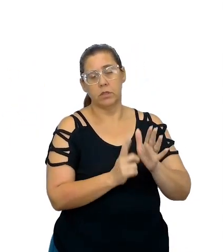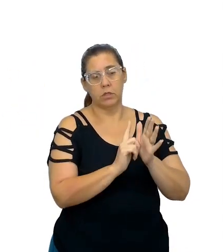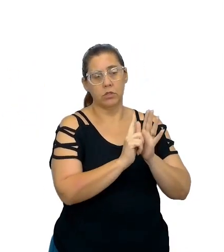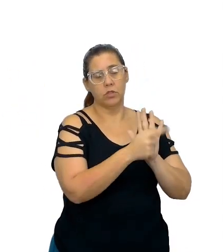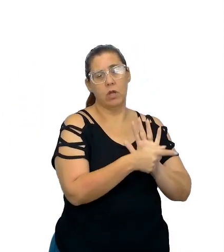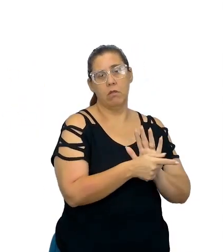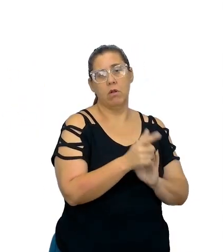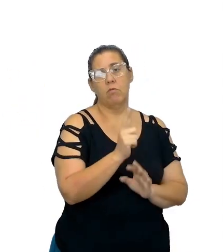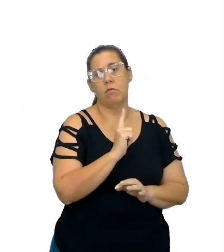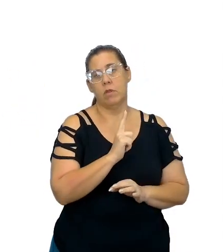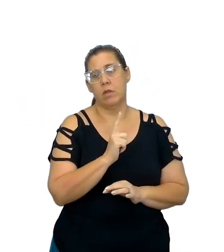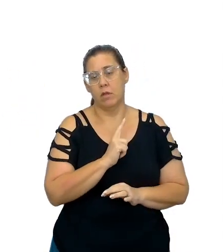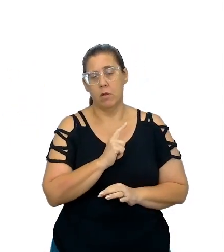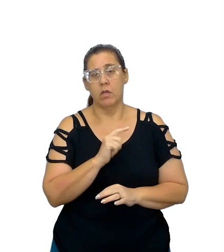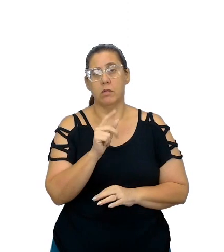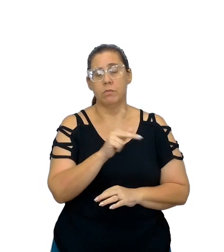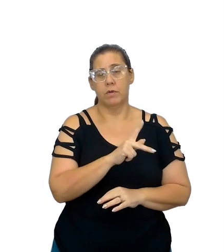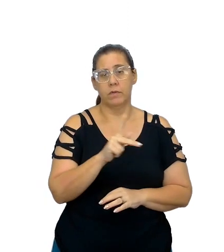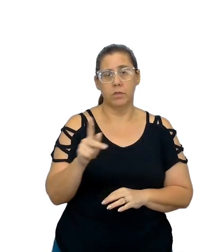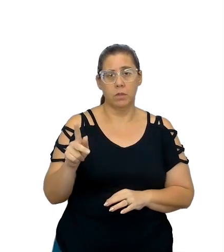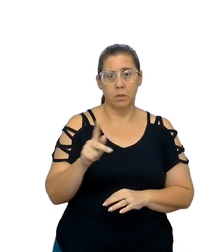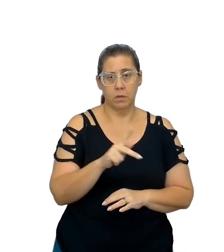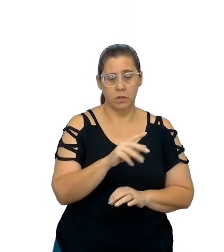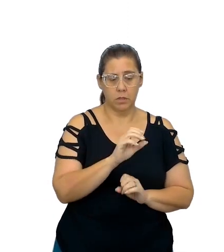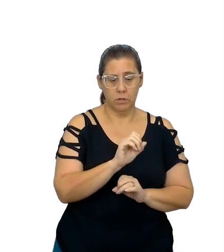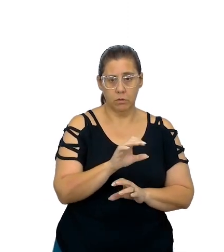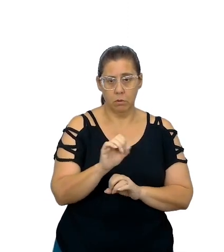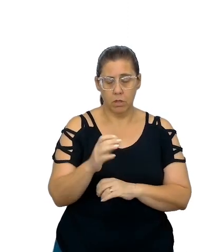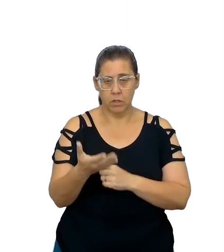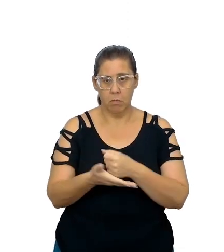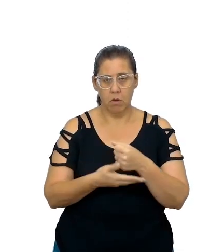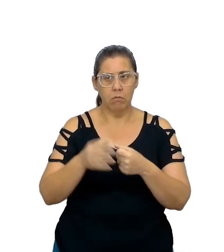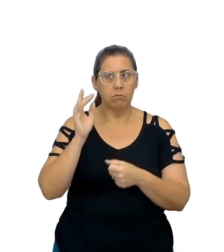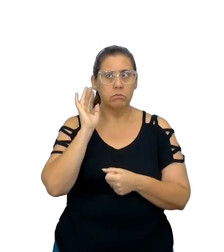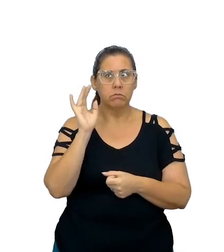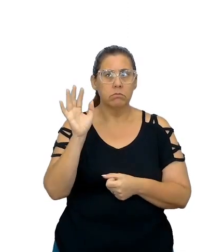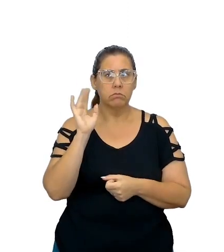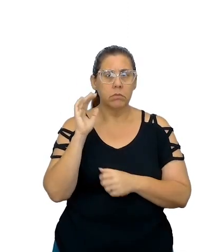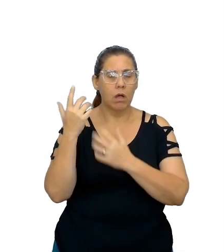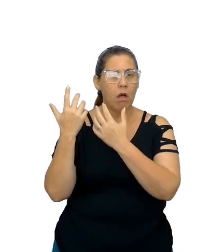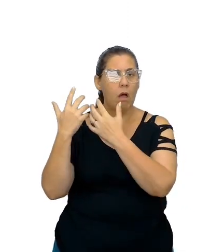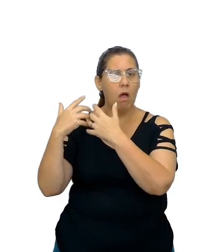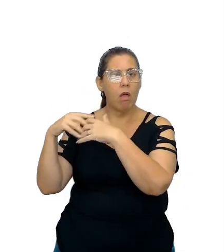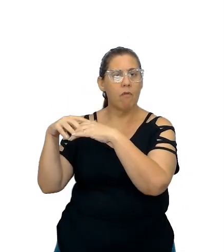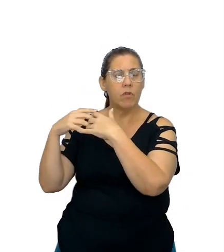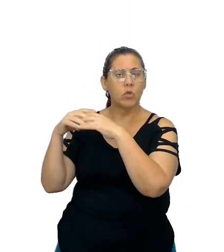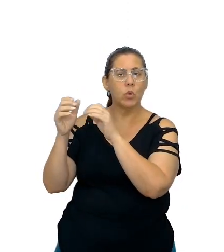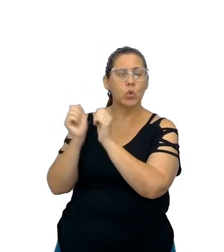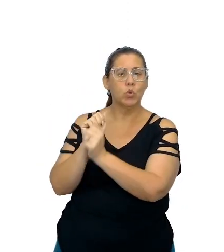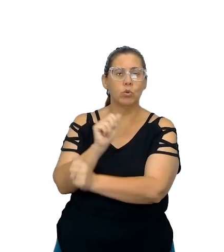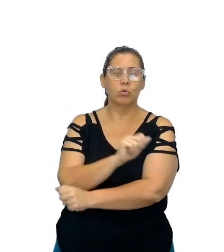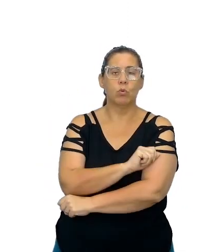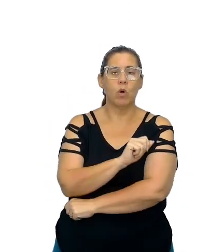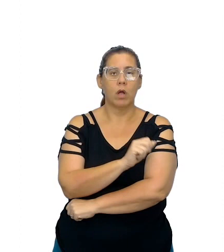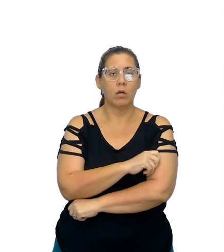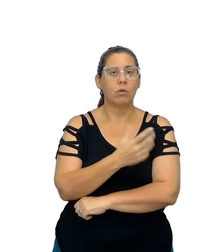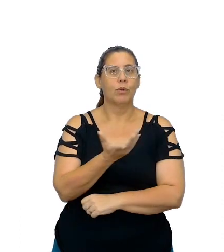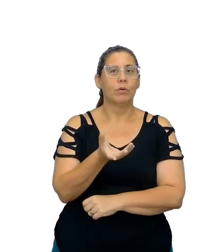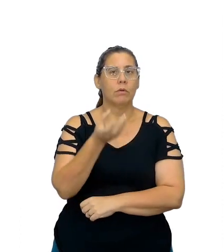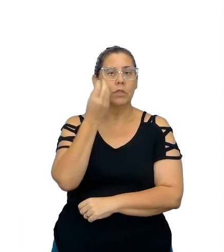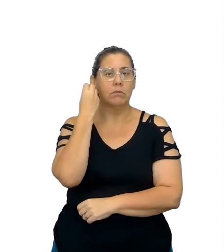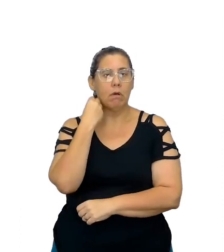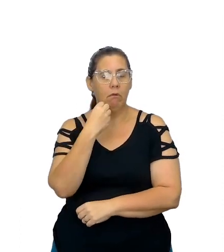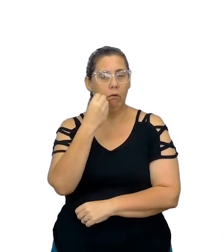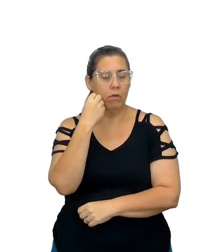eles propiciam aos professores da educação básica refletirem como os estudantes vivenciam o